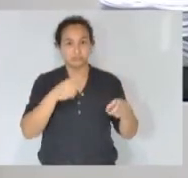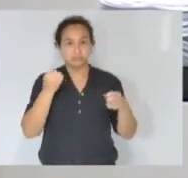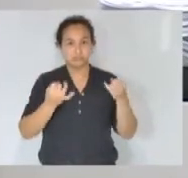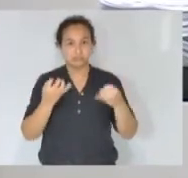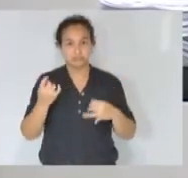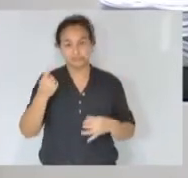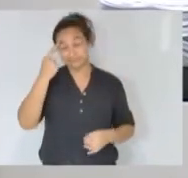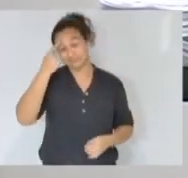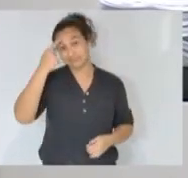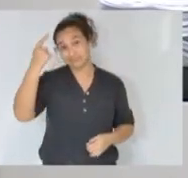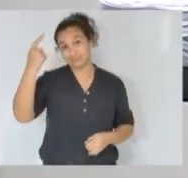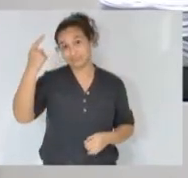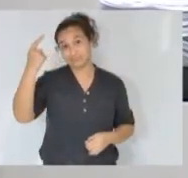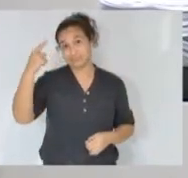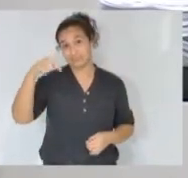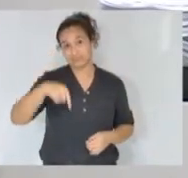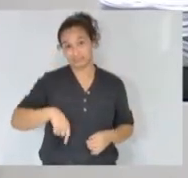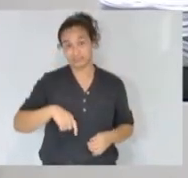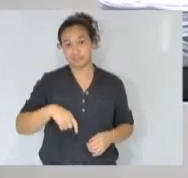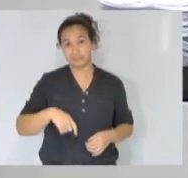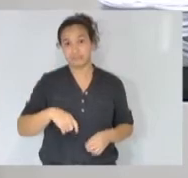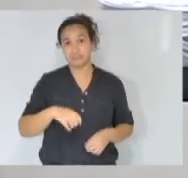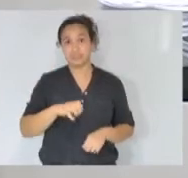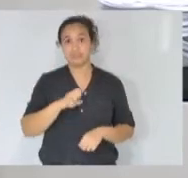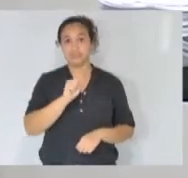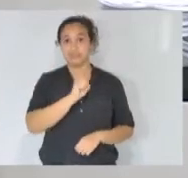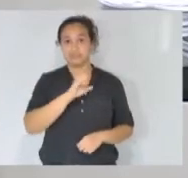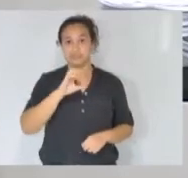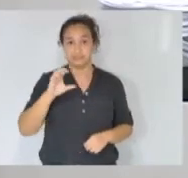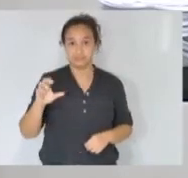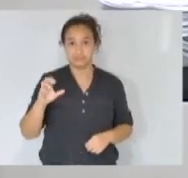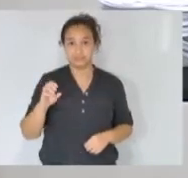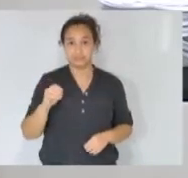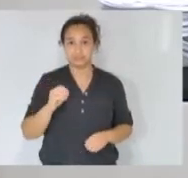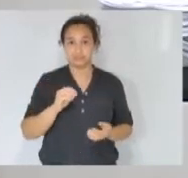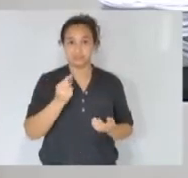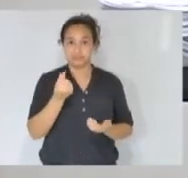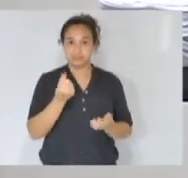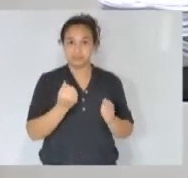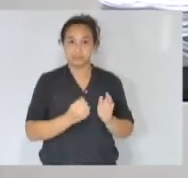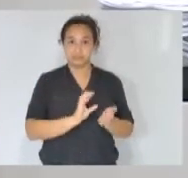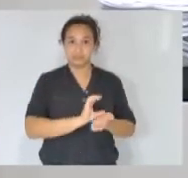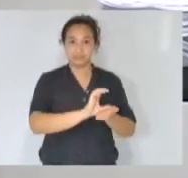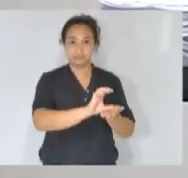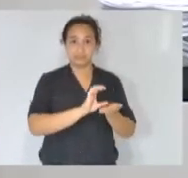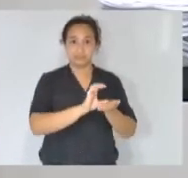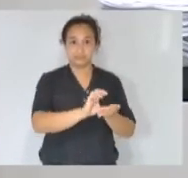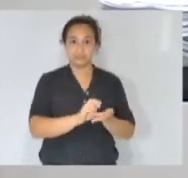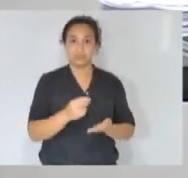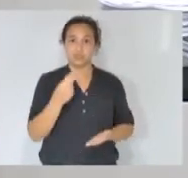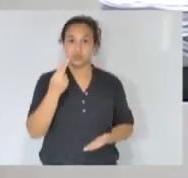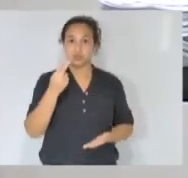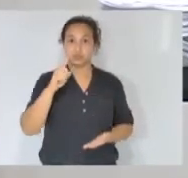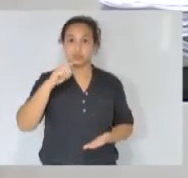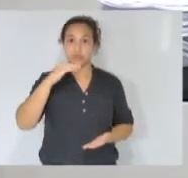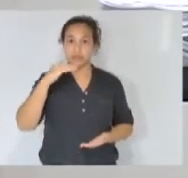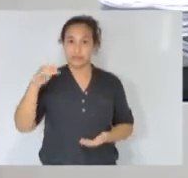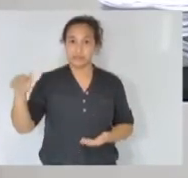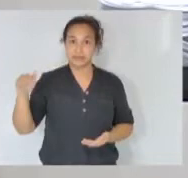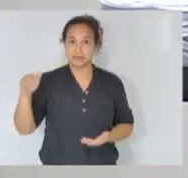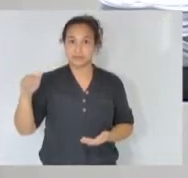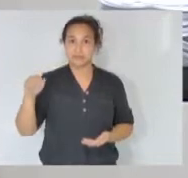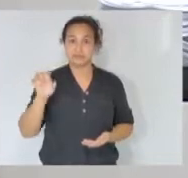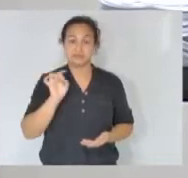lembrei que o Estado de Santa Catarina investe apenas 2,5% da sua receita corrente